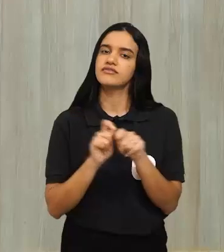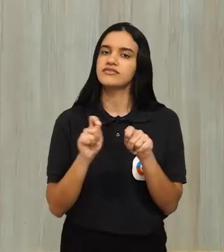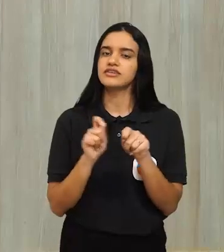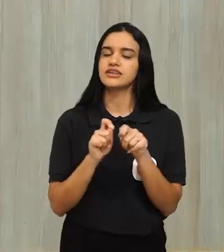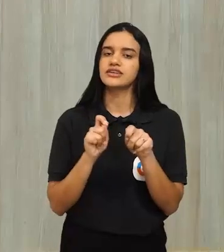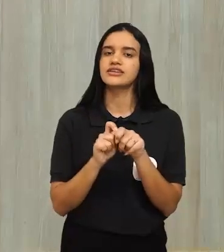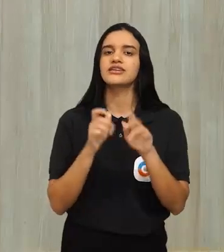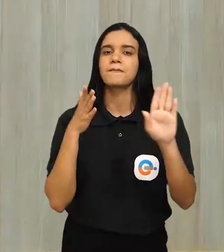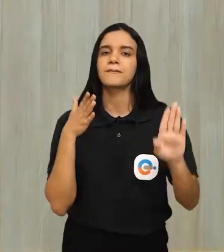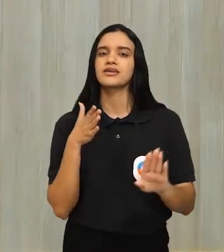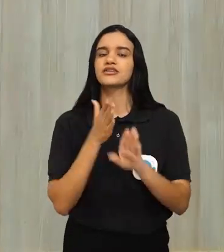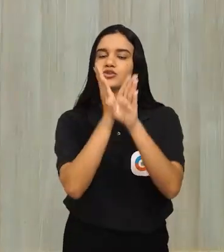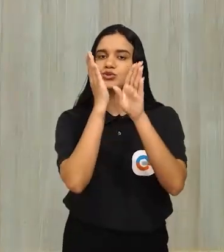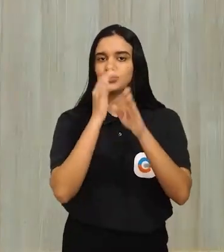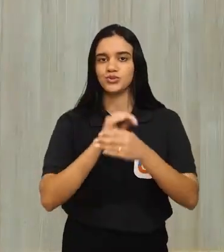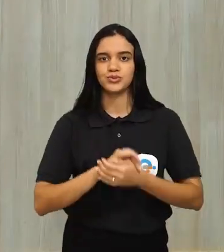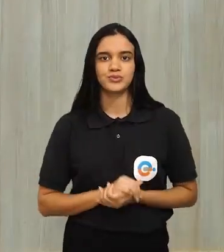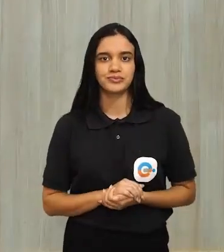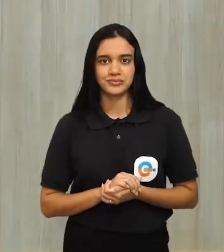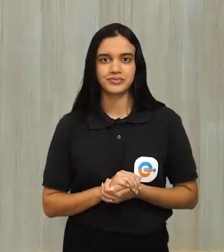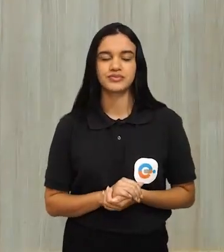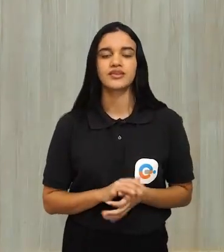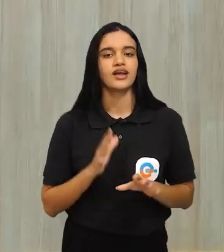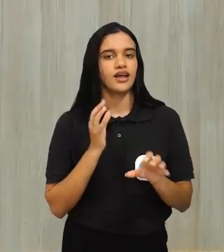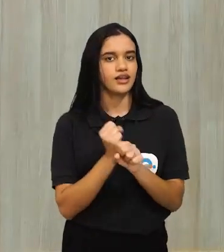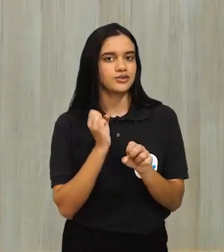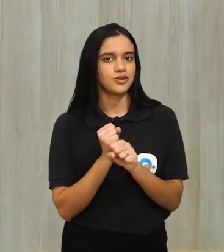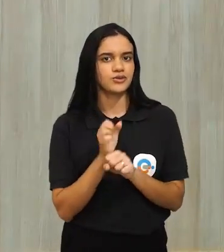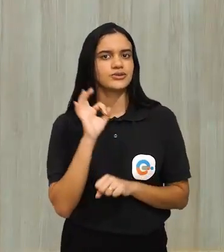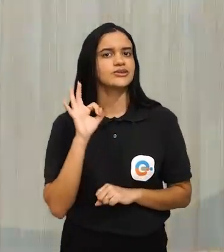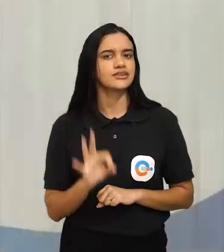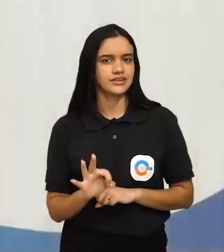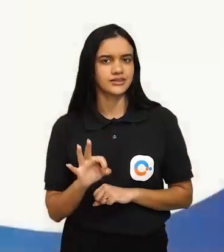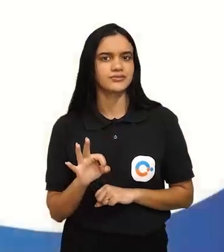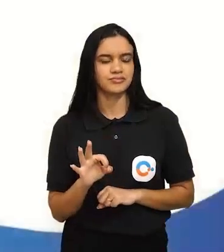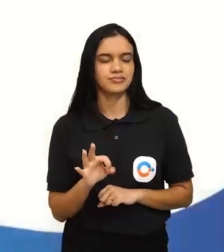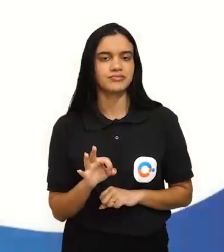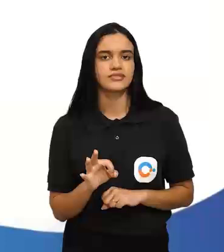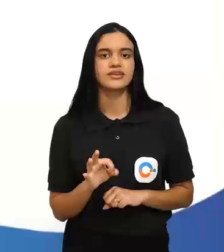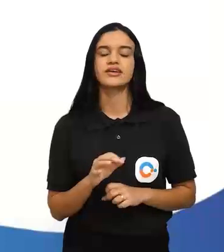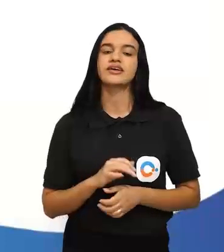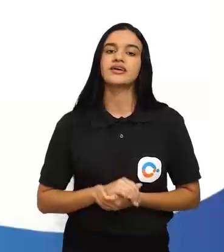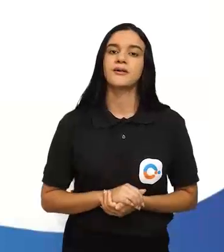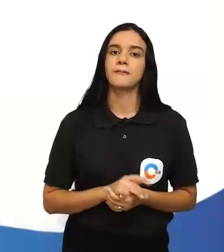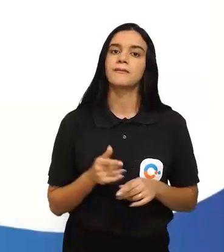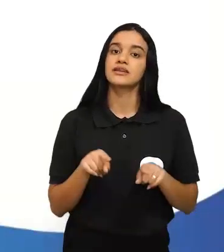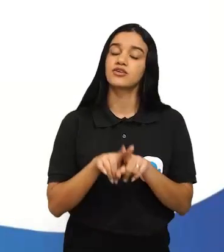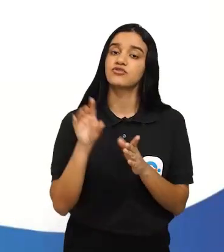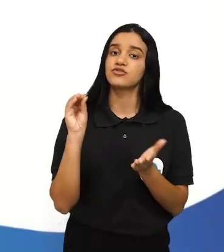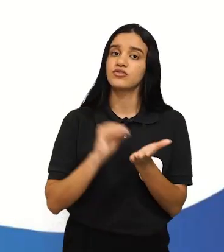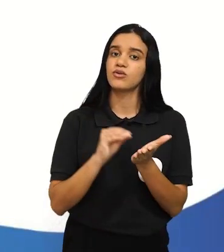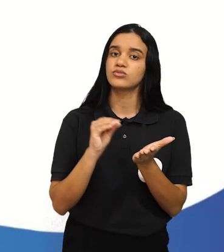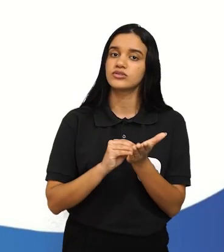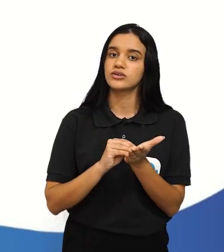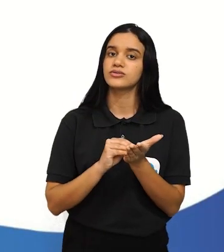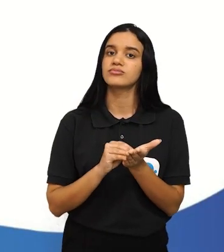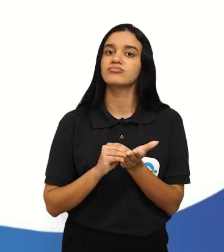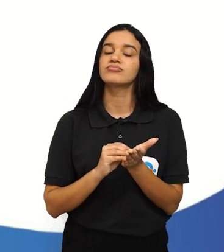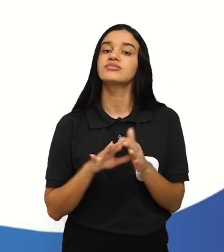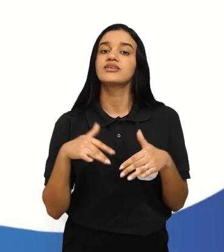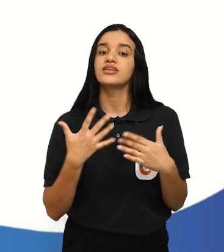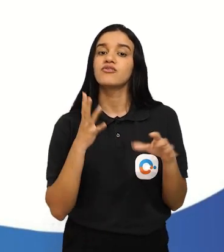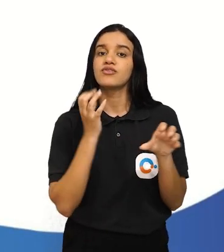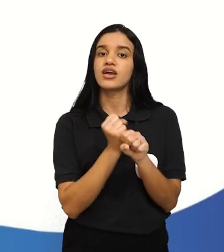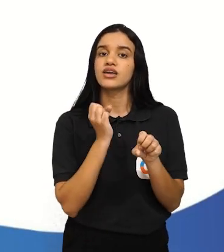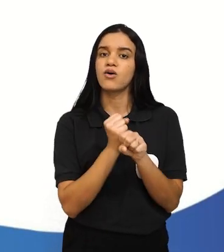fazer para encontrar esta nota né Essa pontuação que ele está faltando a gente